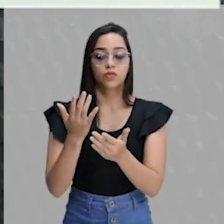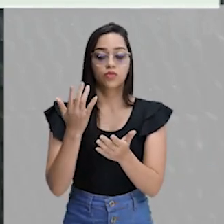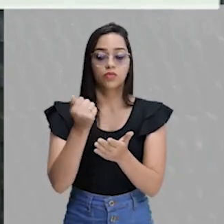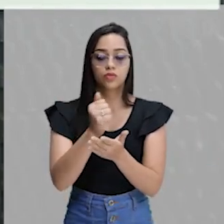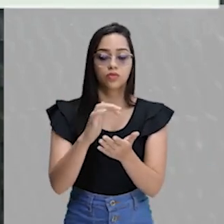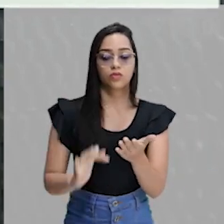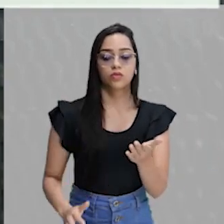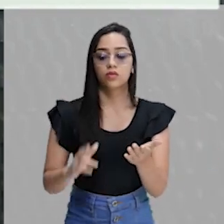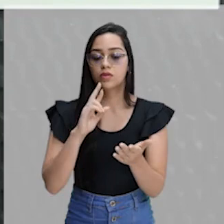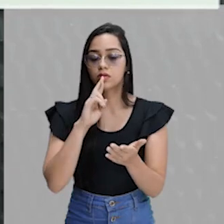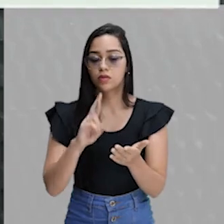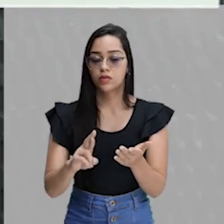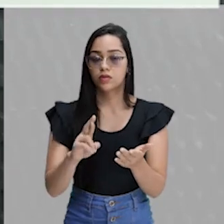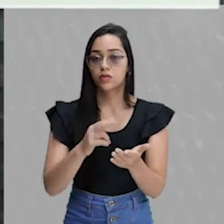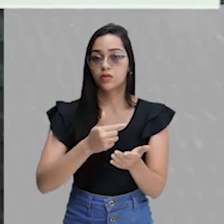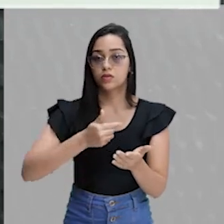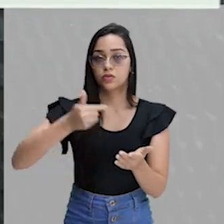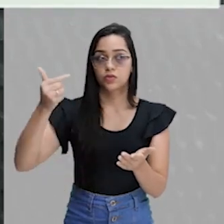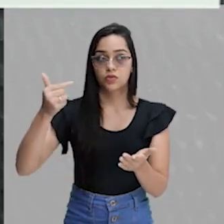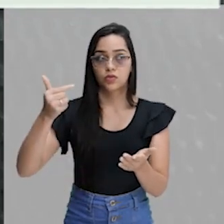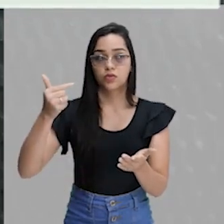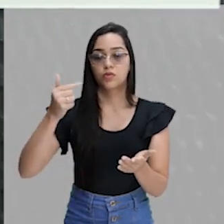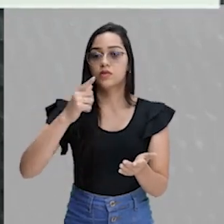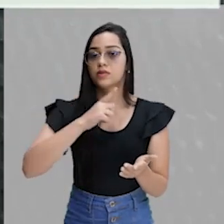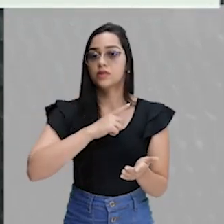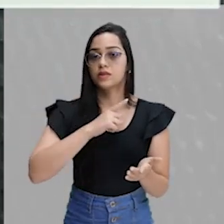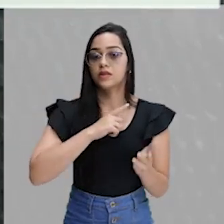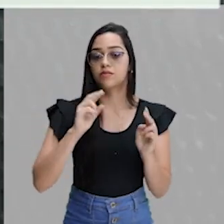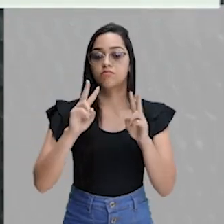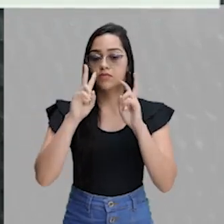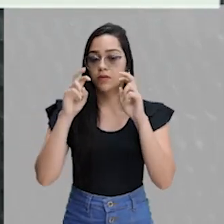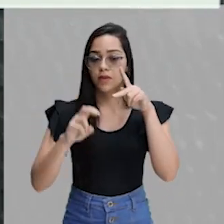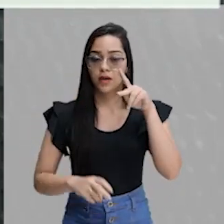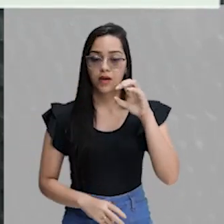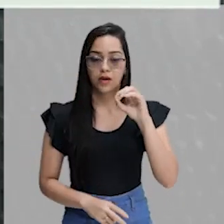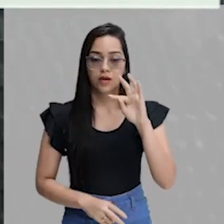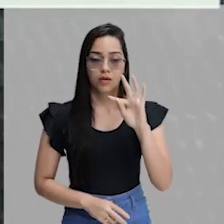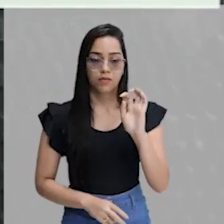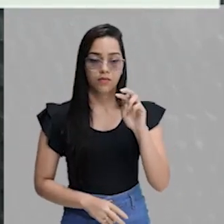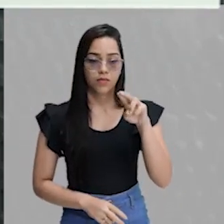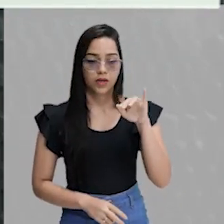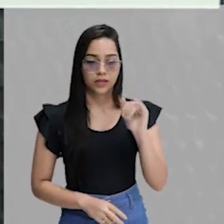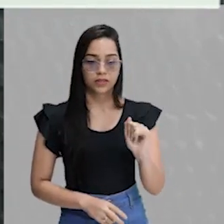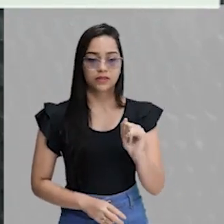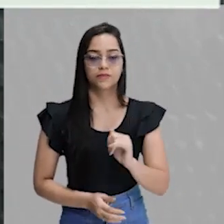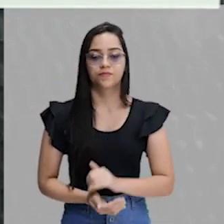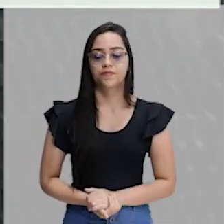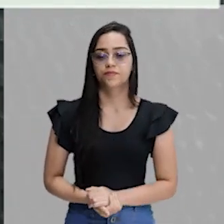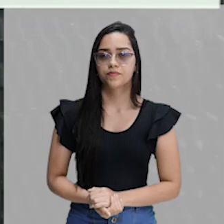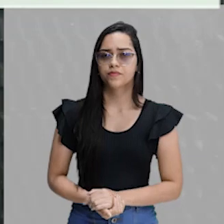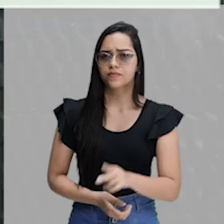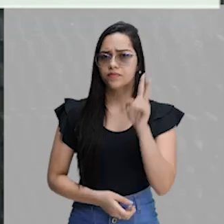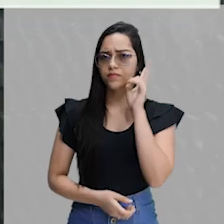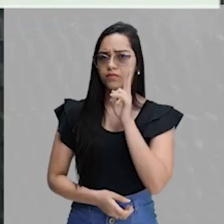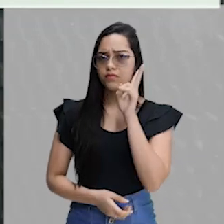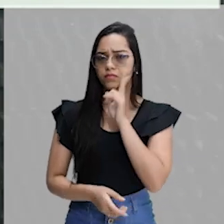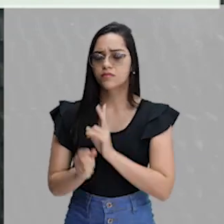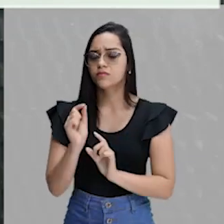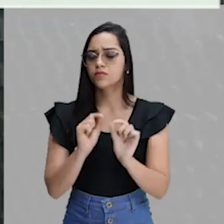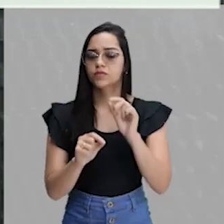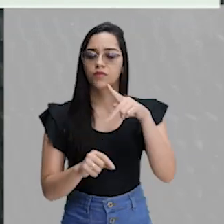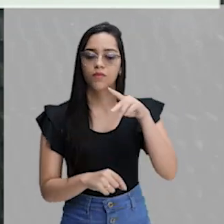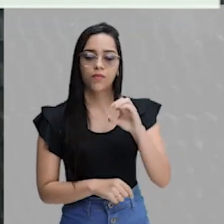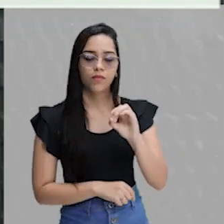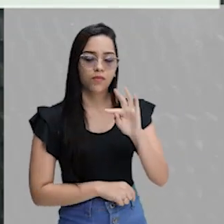comentados 2, né? Sobre potência, ok? Bom, lembrando que